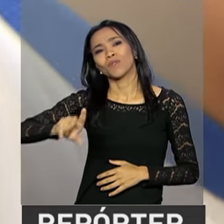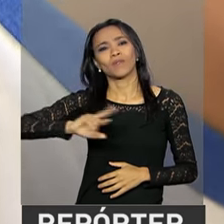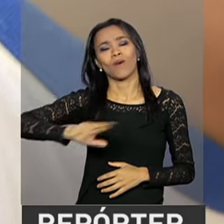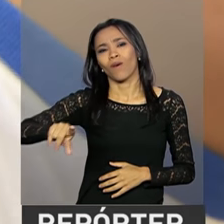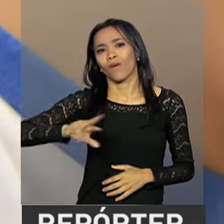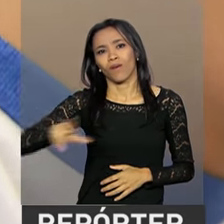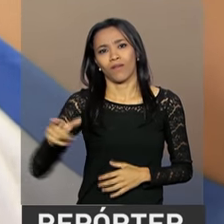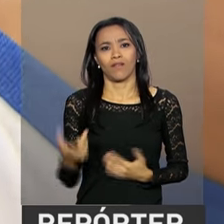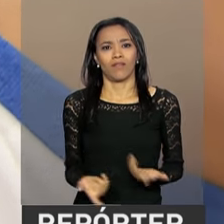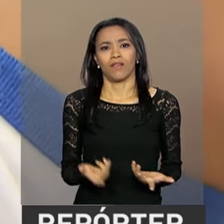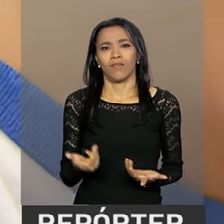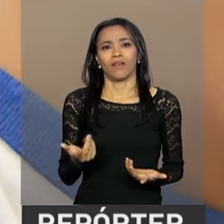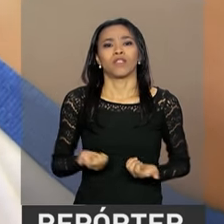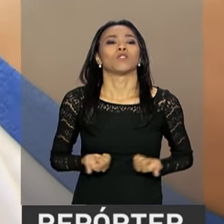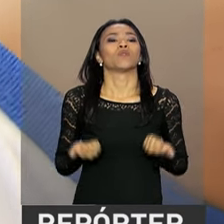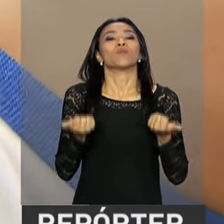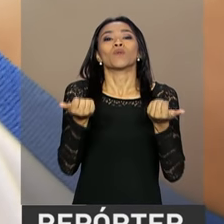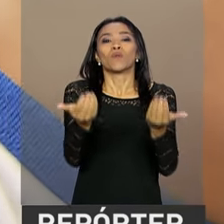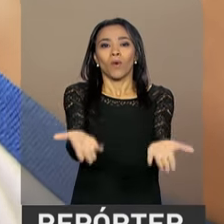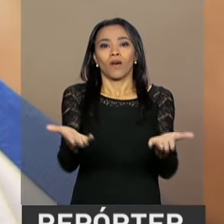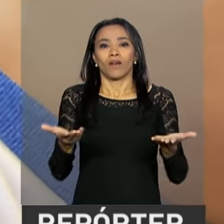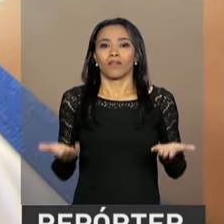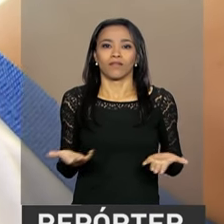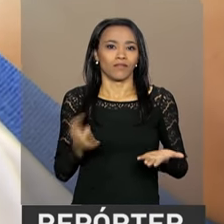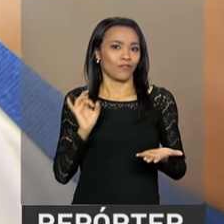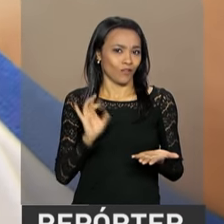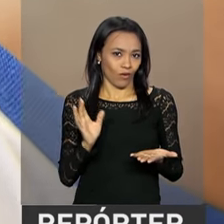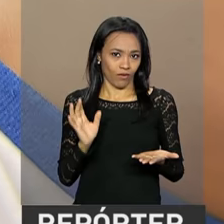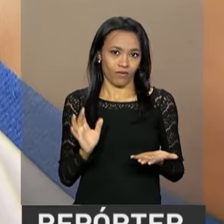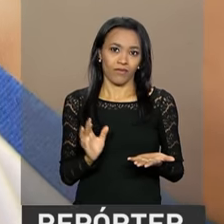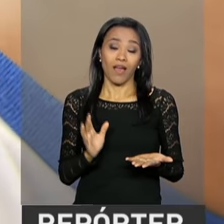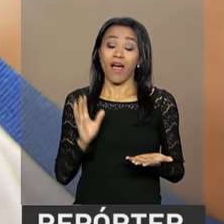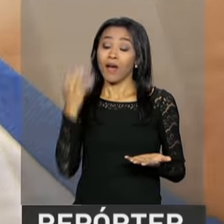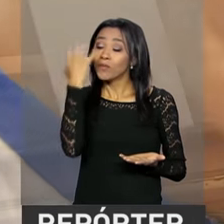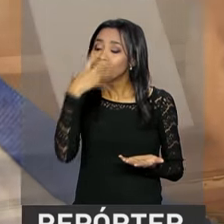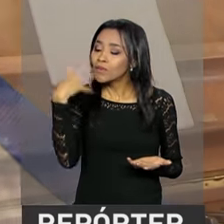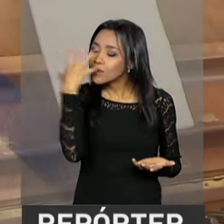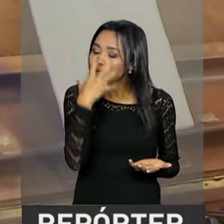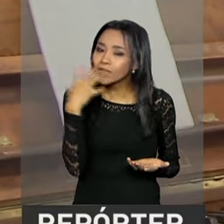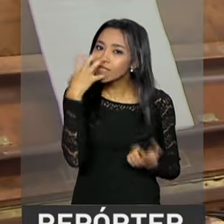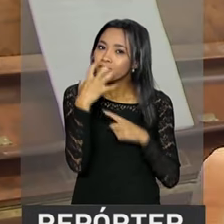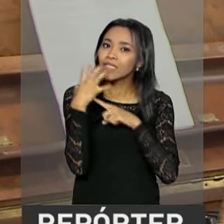eu não estou doando algo apenas. A música é um